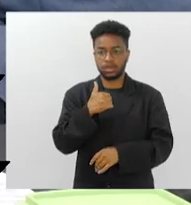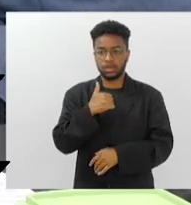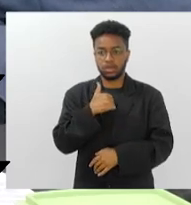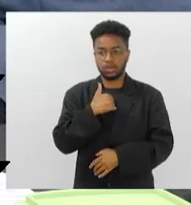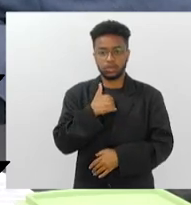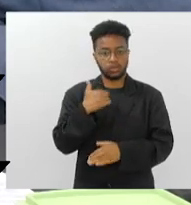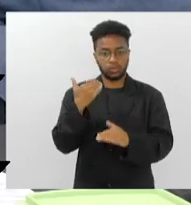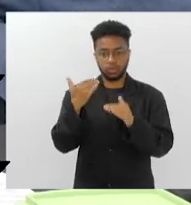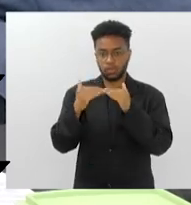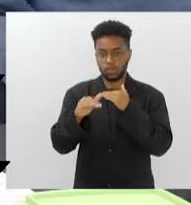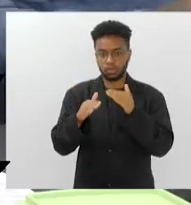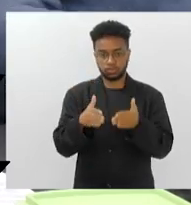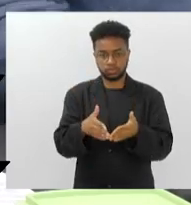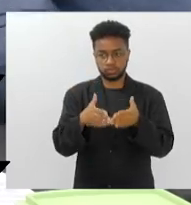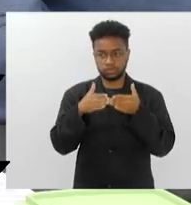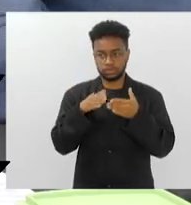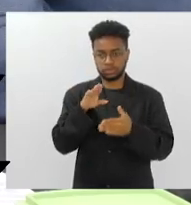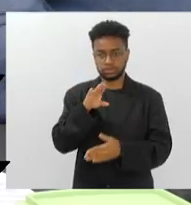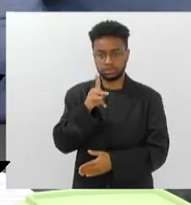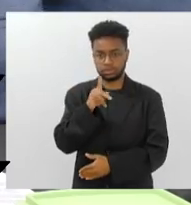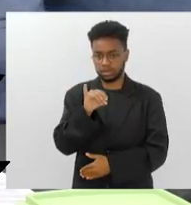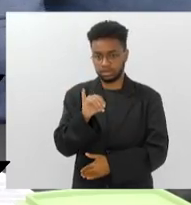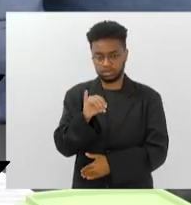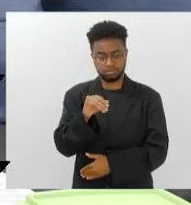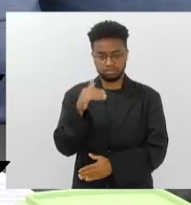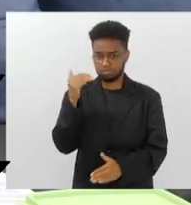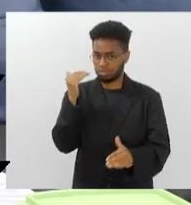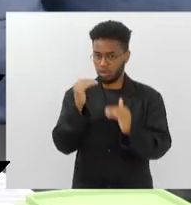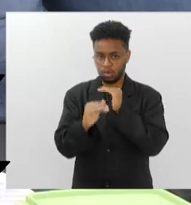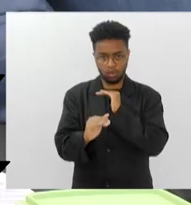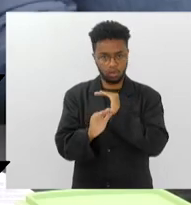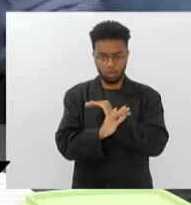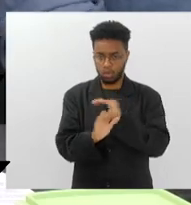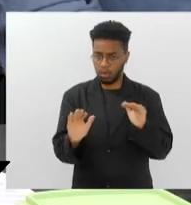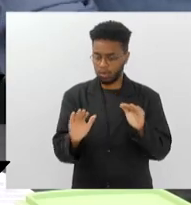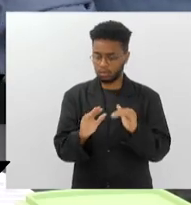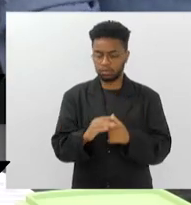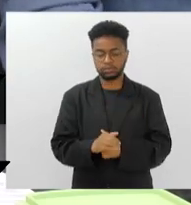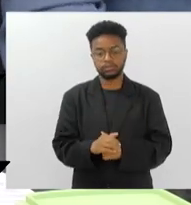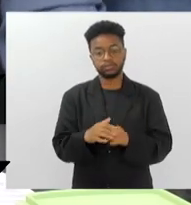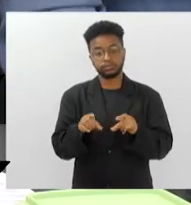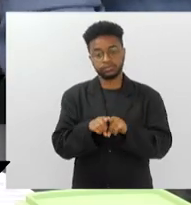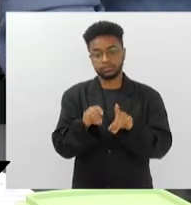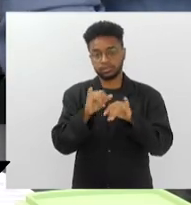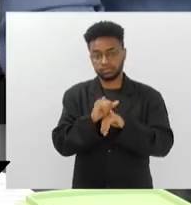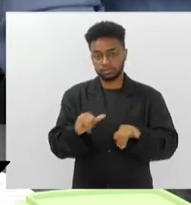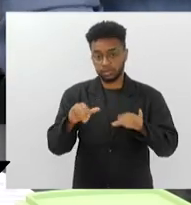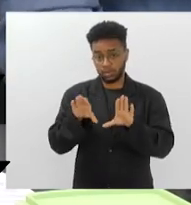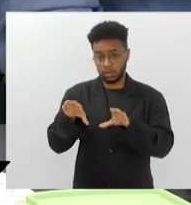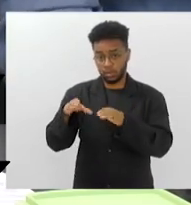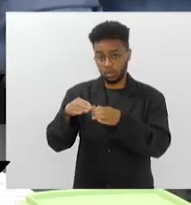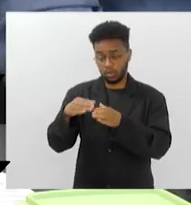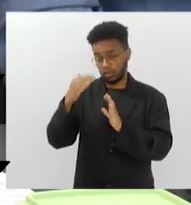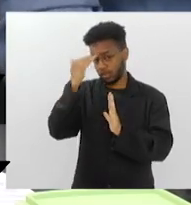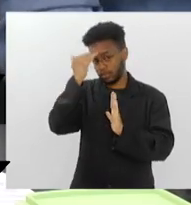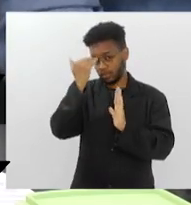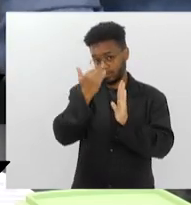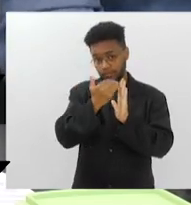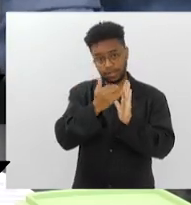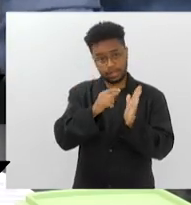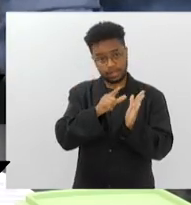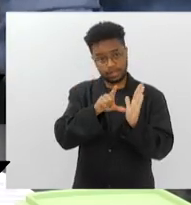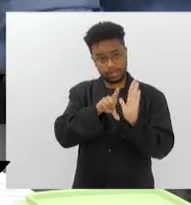suspensão da CPI inconformidade total e dizer que pela comissão do cumpra se nós conseguimos